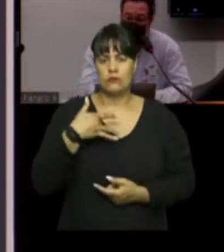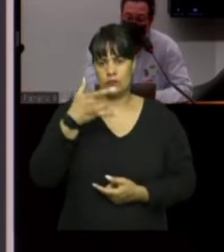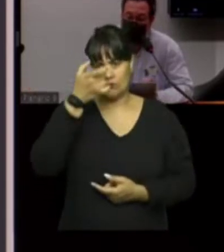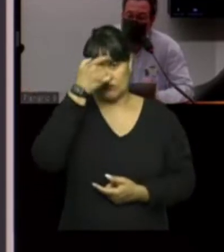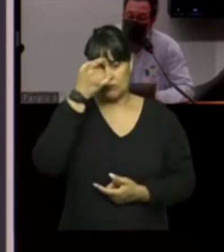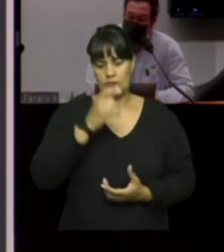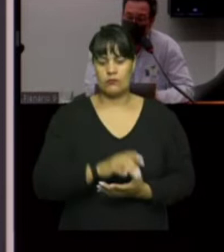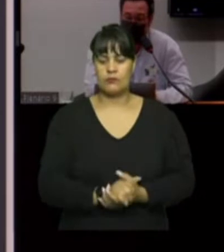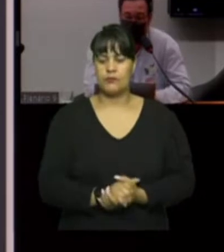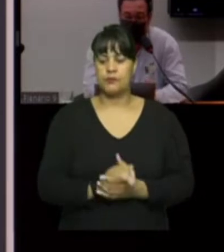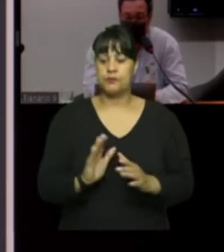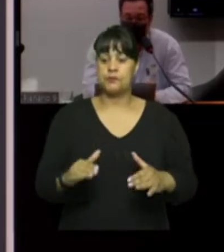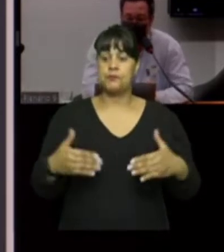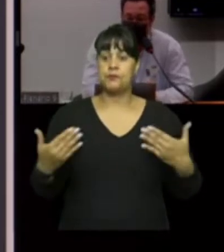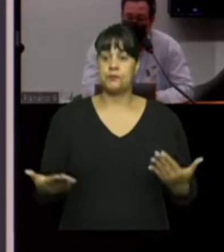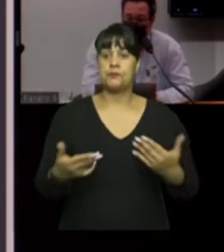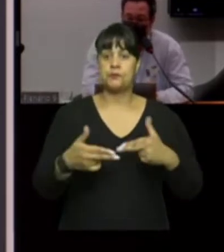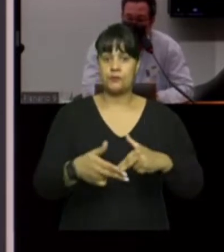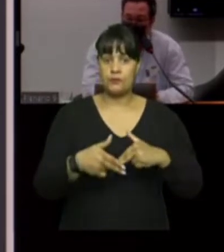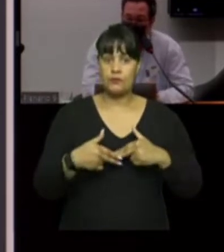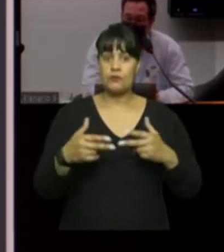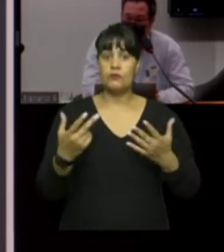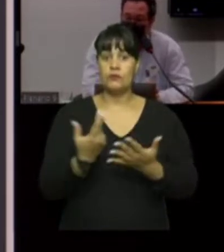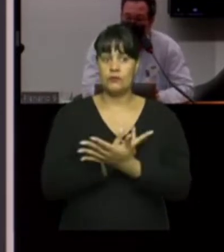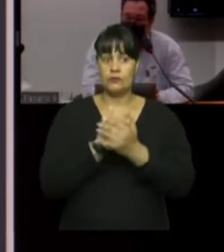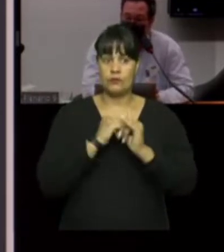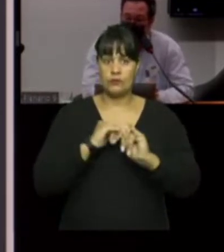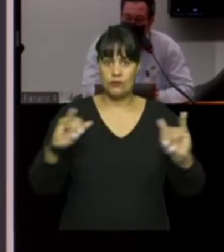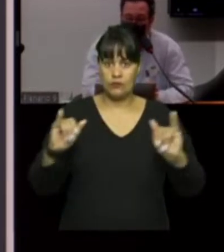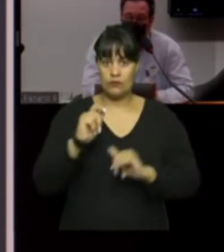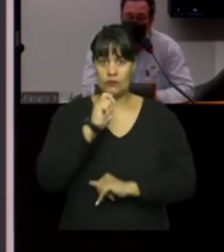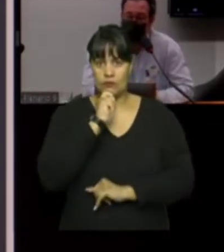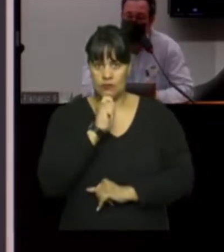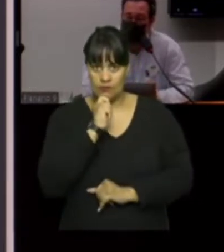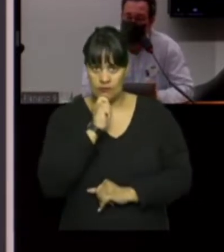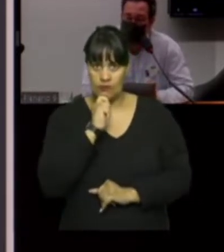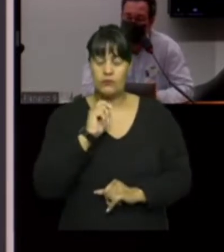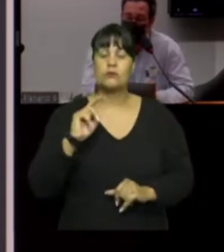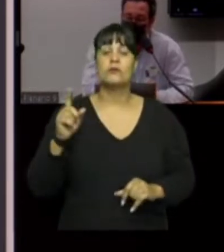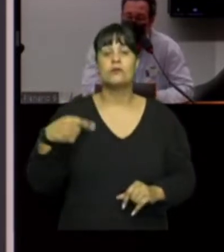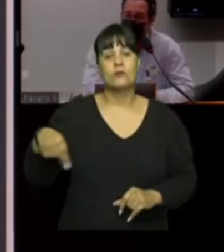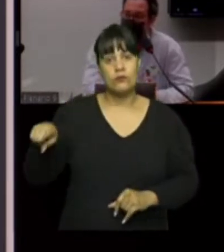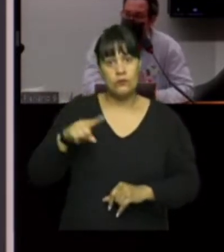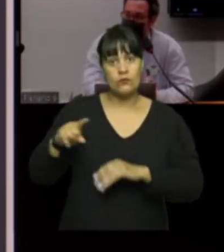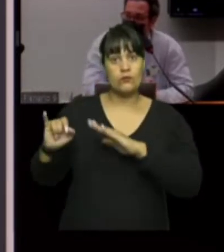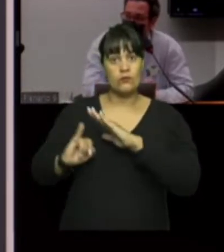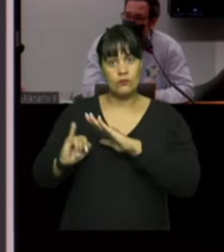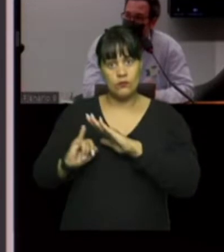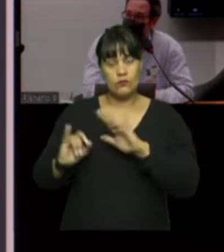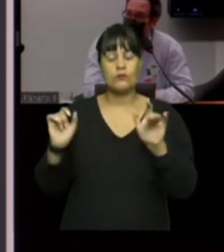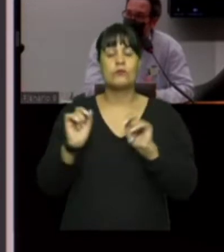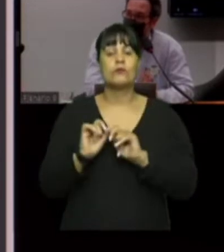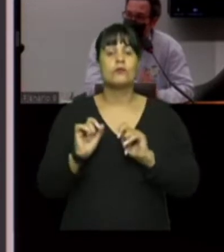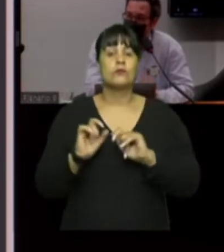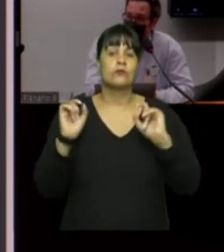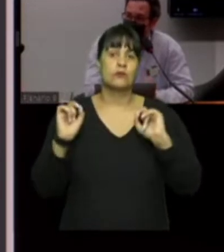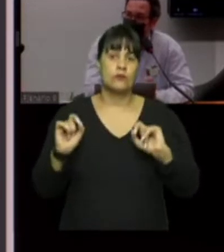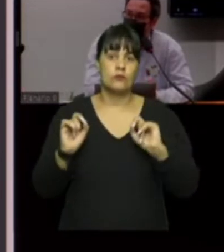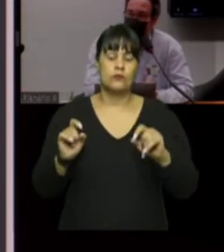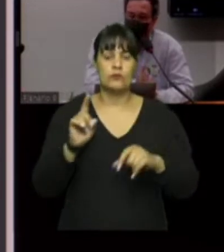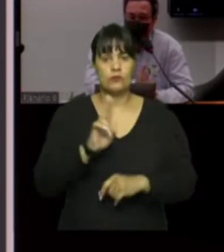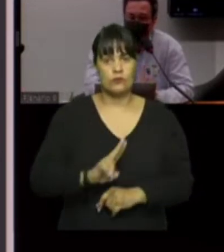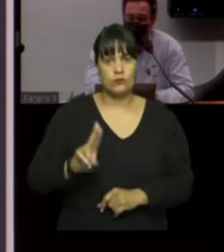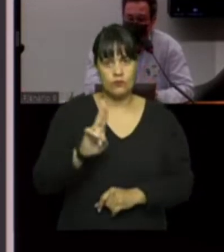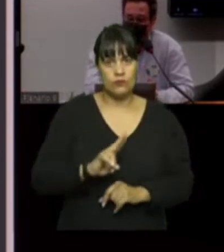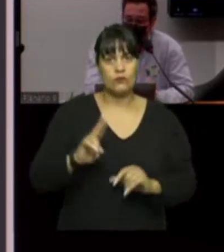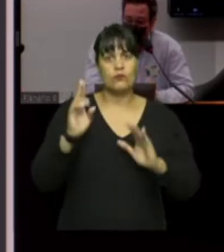essa lacuna da publicação do Saúde Mental em Dados, o Desinstitute, então, usando as mesmas diretrizes,